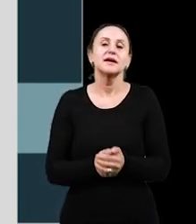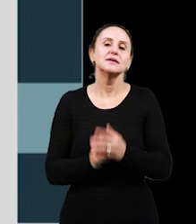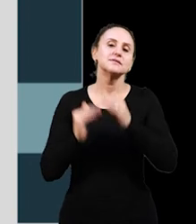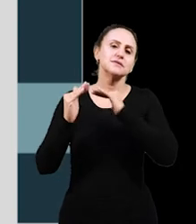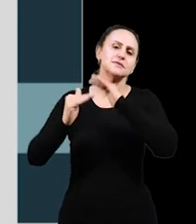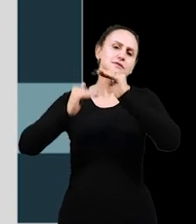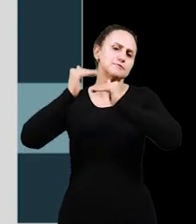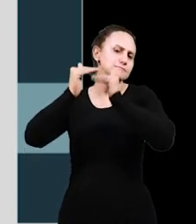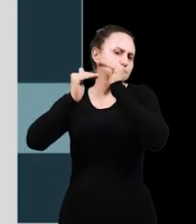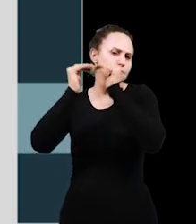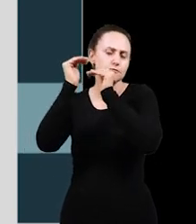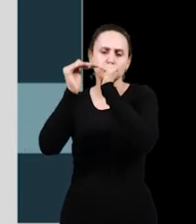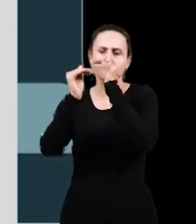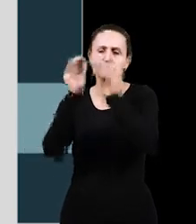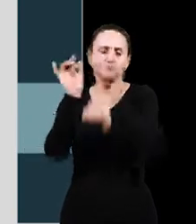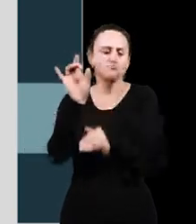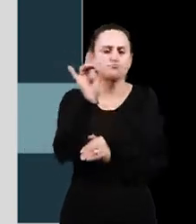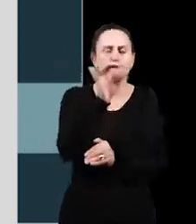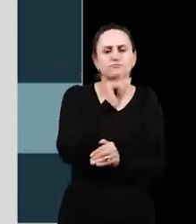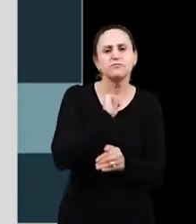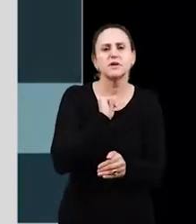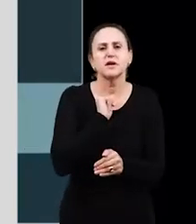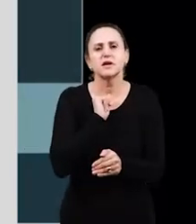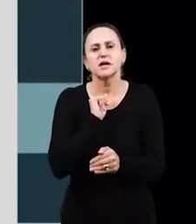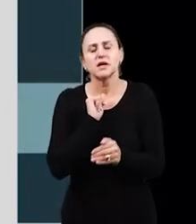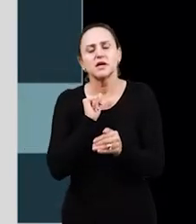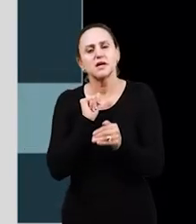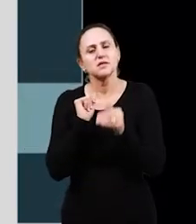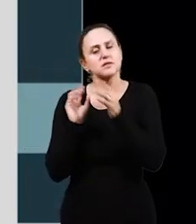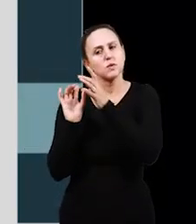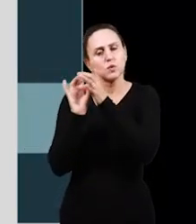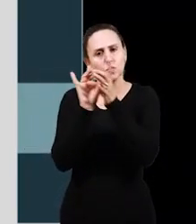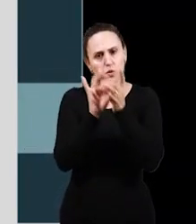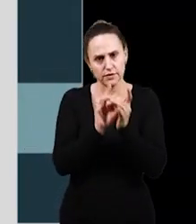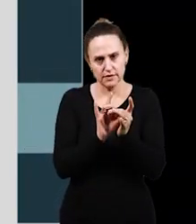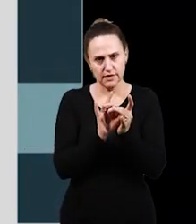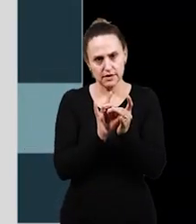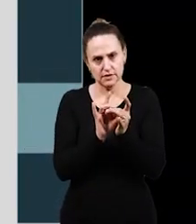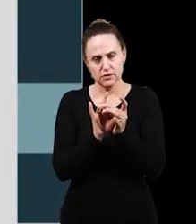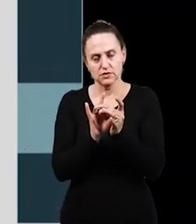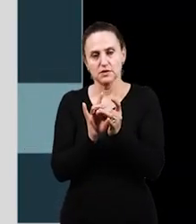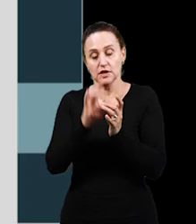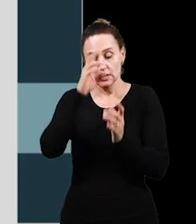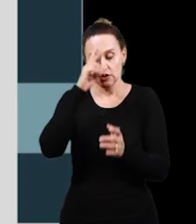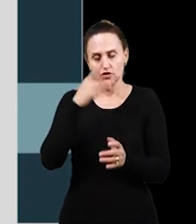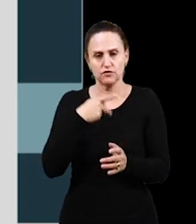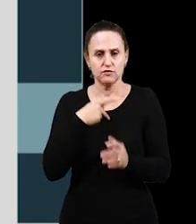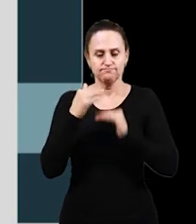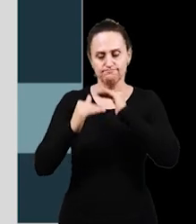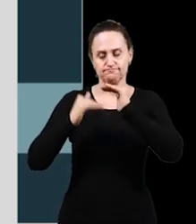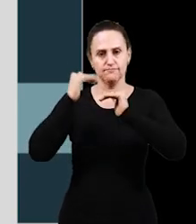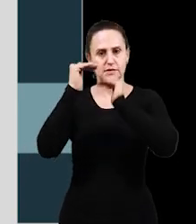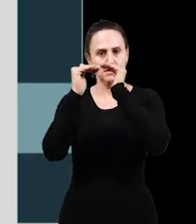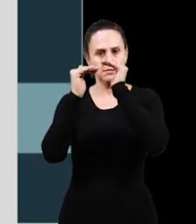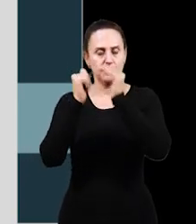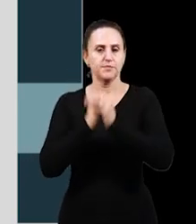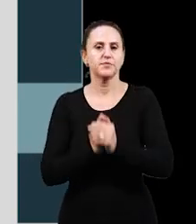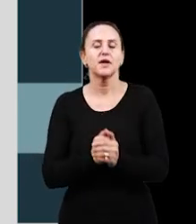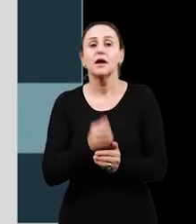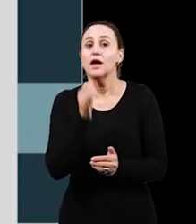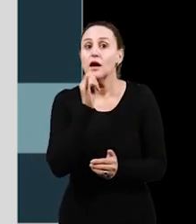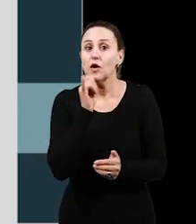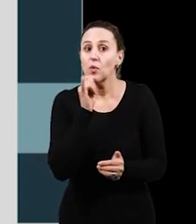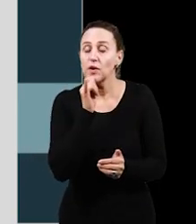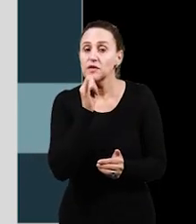em cada indivíduo devem ser estudados no contexto dos papéis sociais que os os indivíduos desempenham então